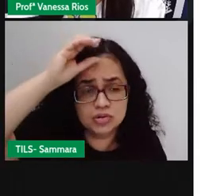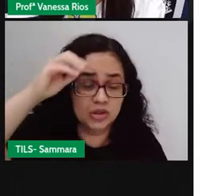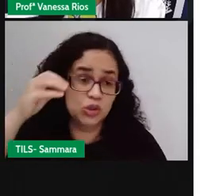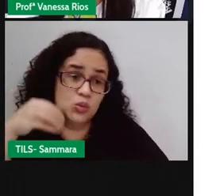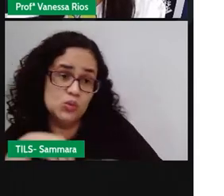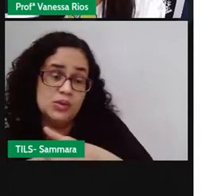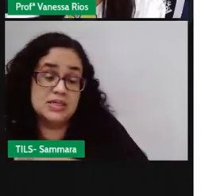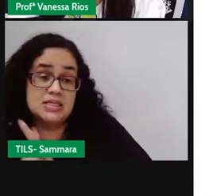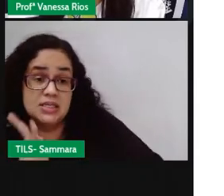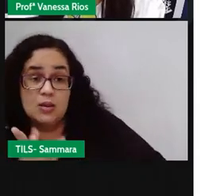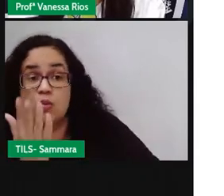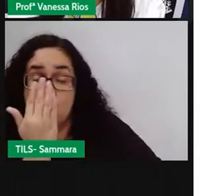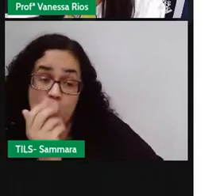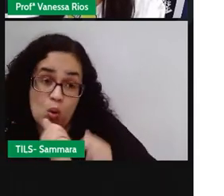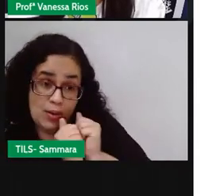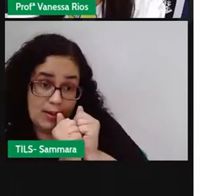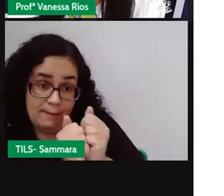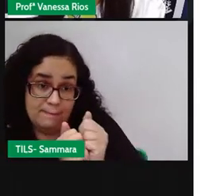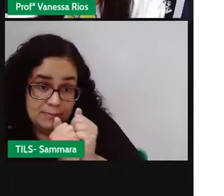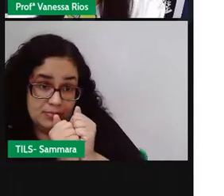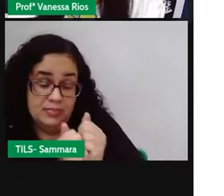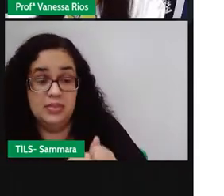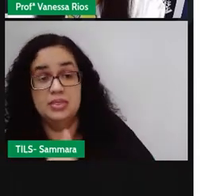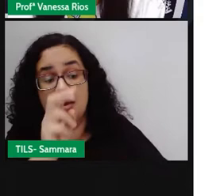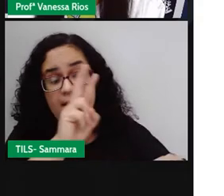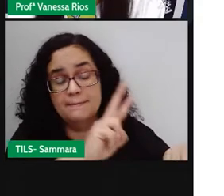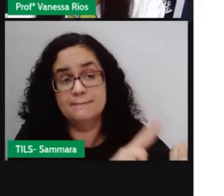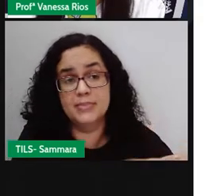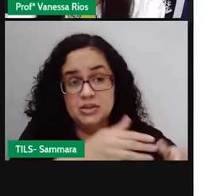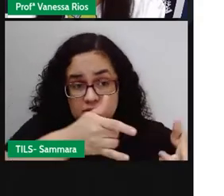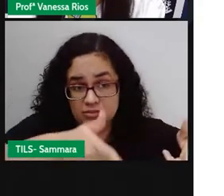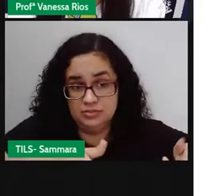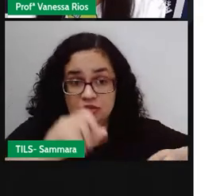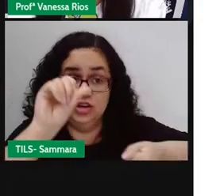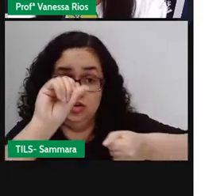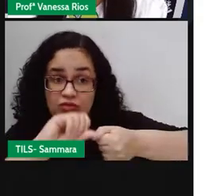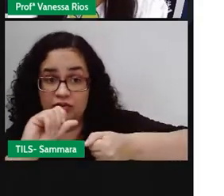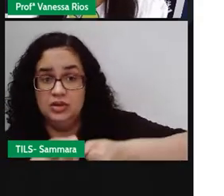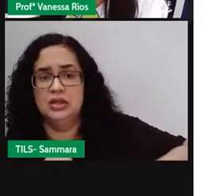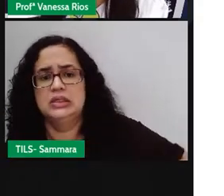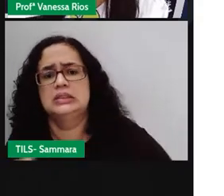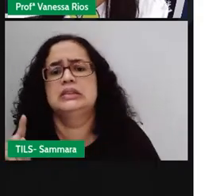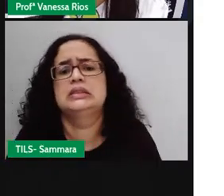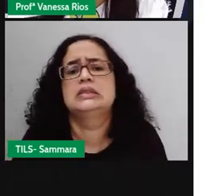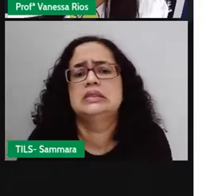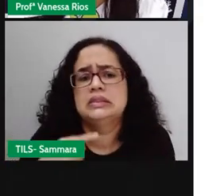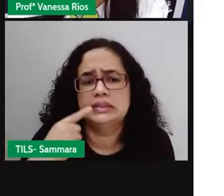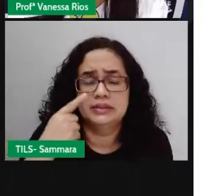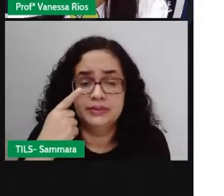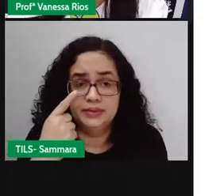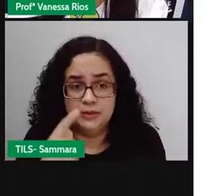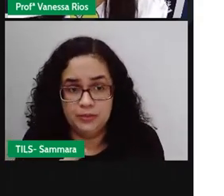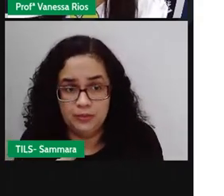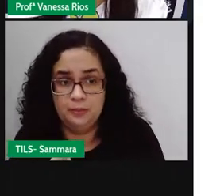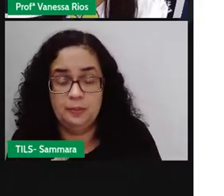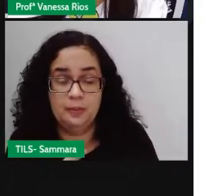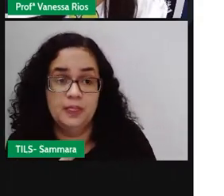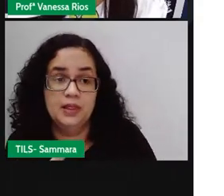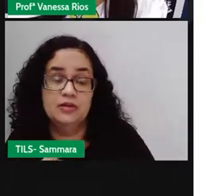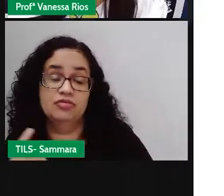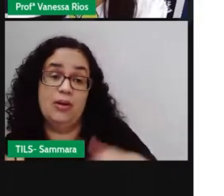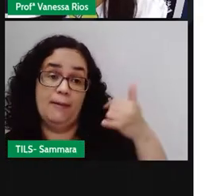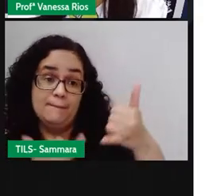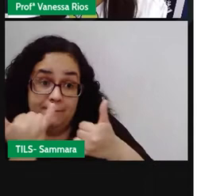costumava sempre comer junto com ela na mesa, e assim foi feito. Depois saíram e foram para o